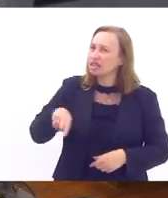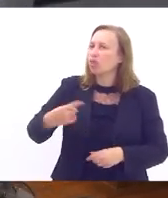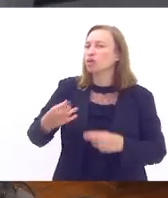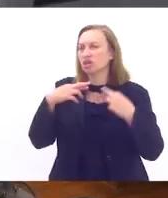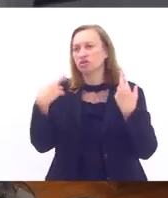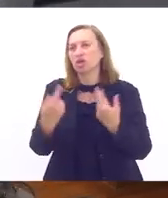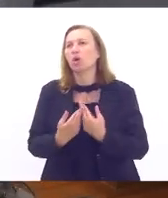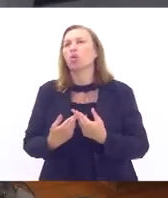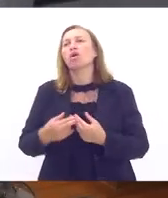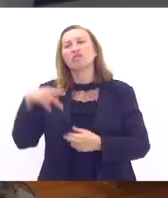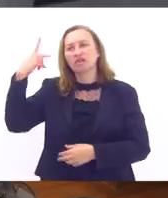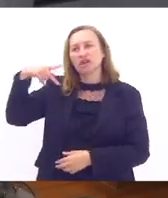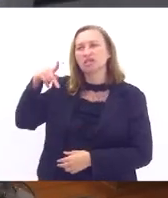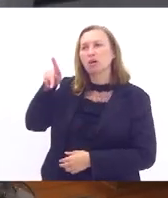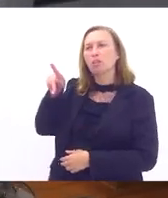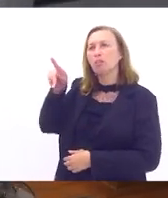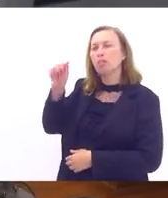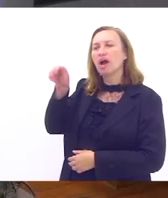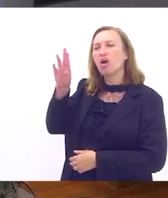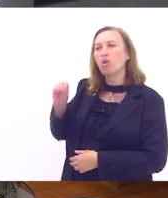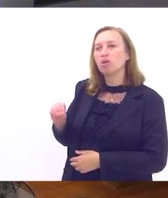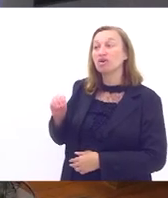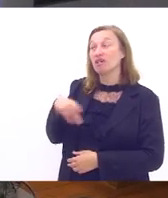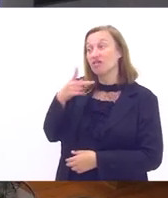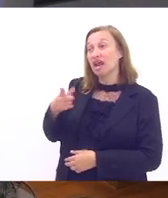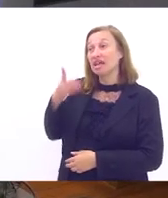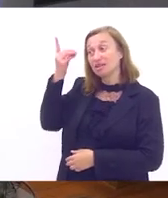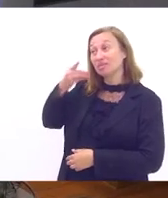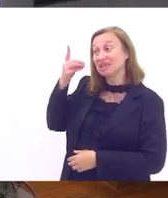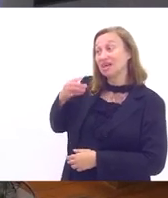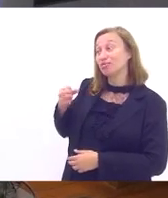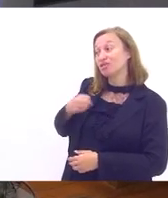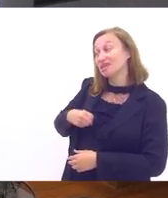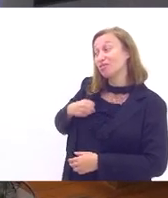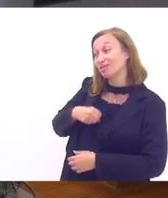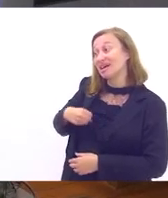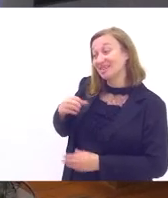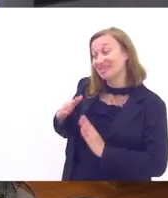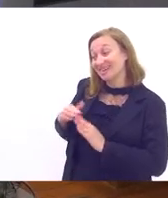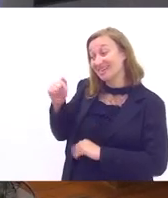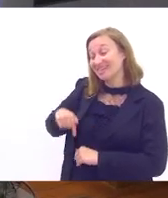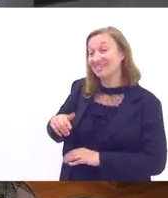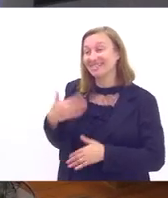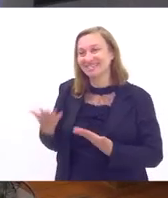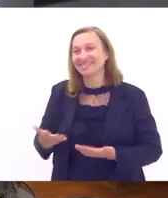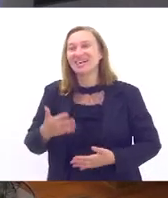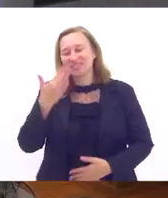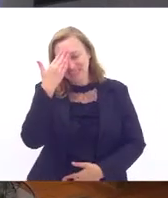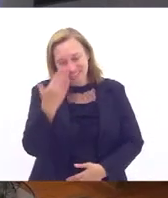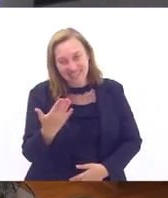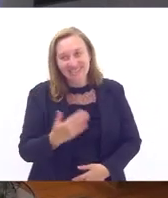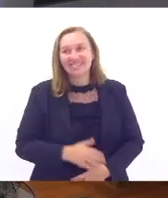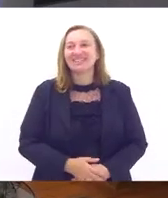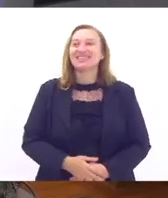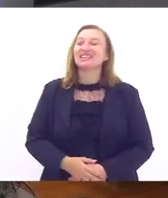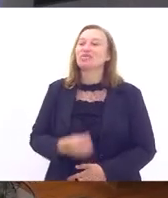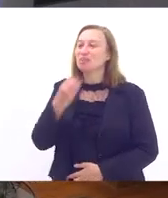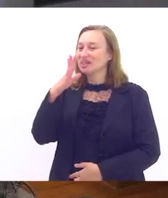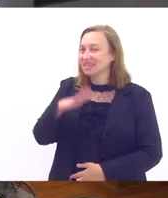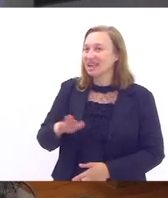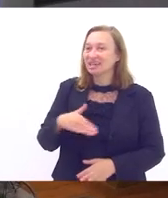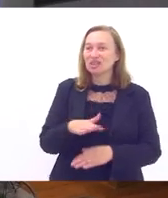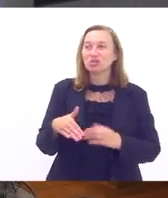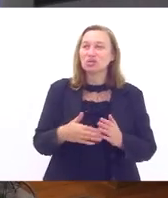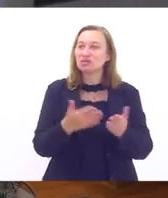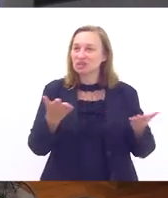reunião. Vereador Paulo Pinheiro, ia chamar de deputado, que só faz falta nessa casa aqui. Muito obrigado. Boa tarde a todas